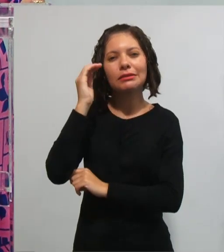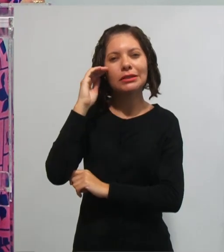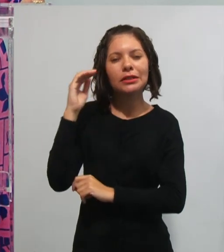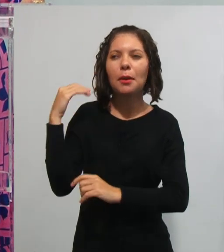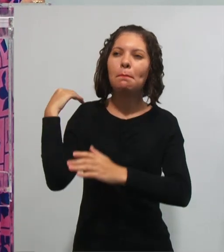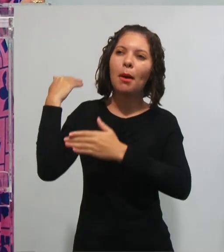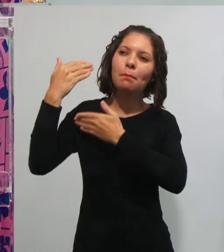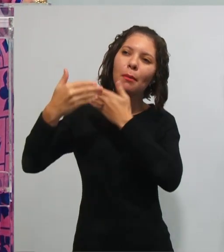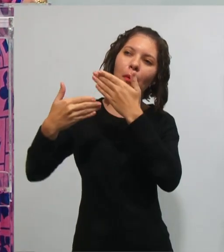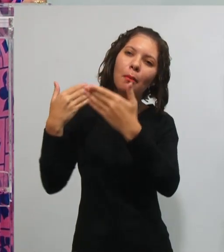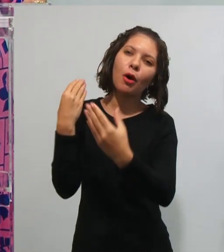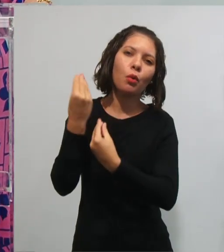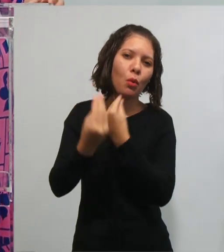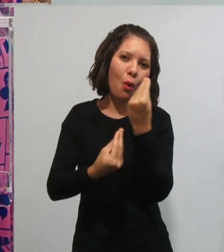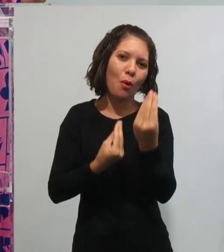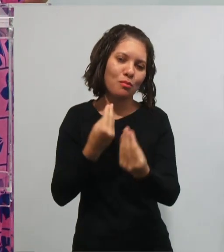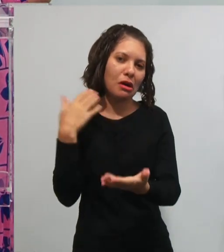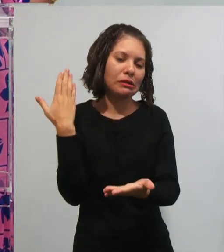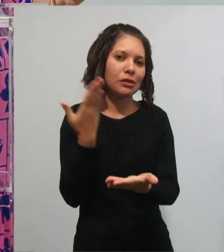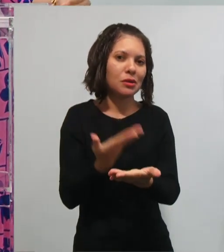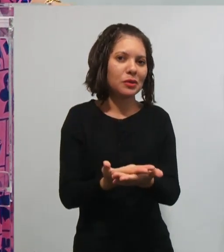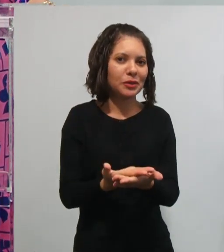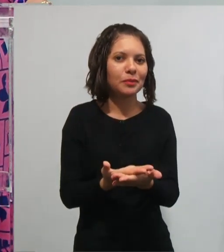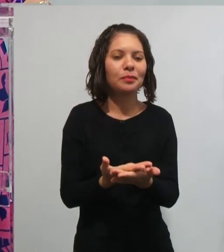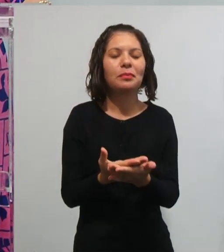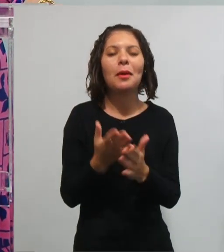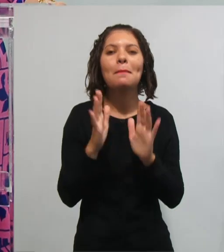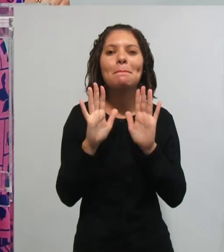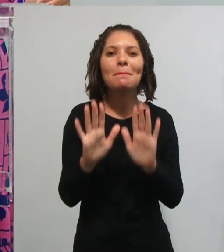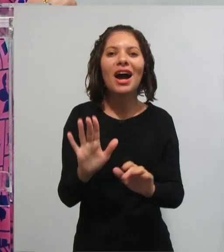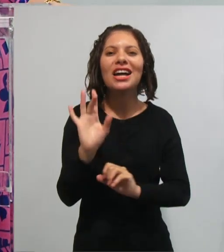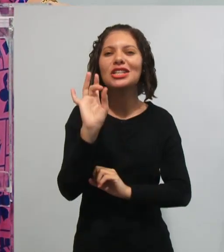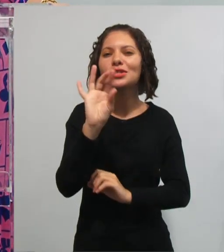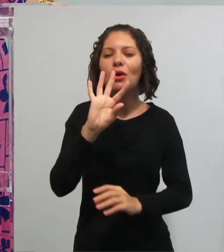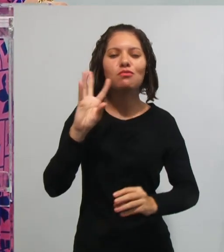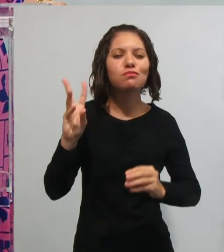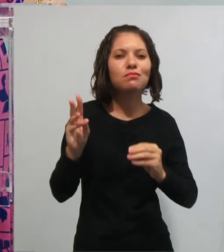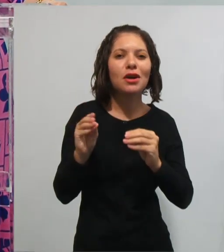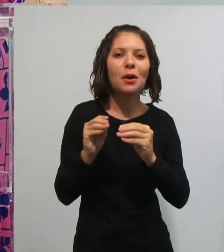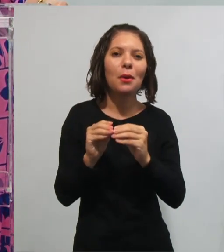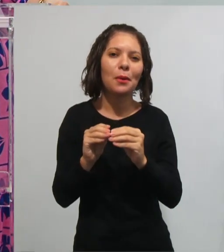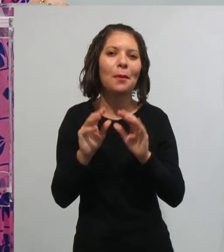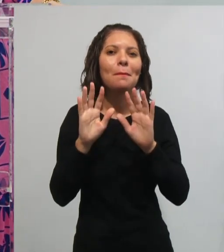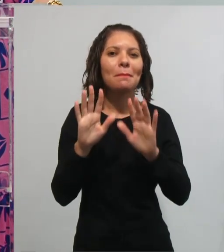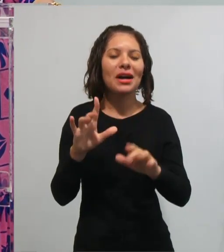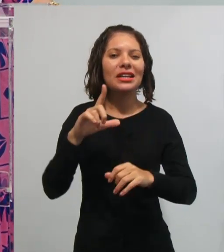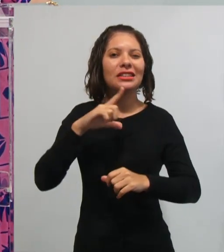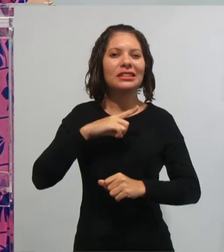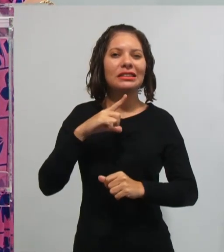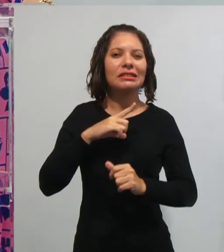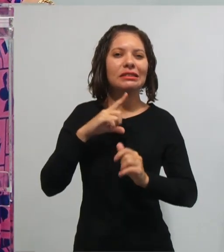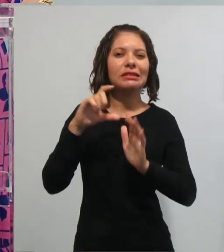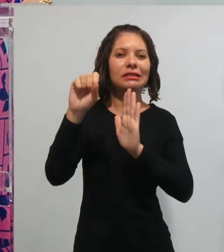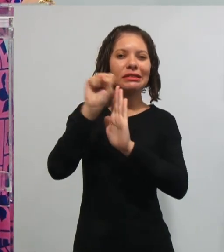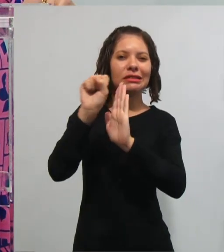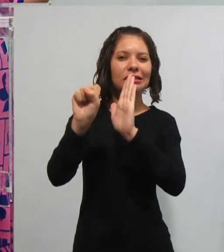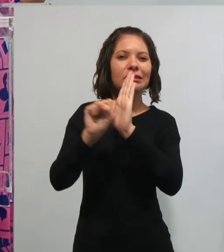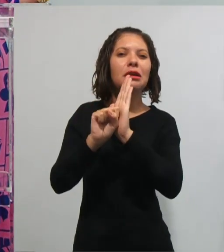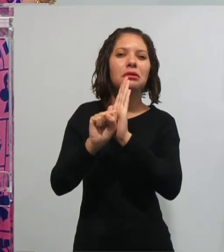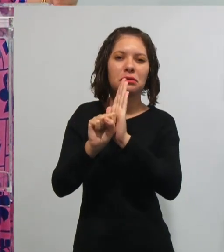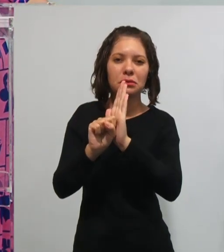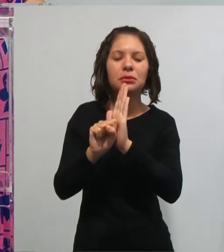com pontos que se interligam, com retas na cor cinza, e ao lado eu tenho uma frase escrita